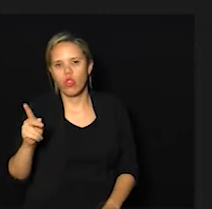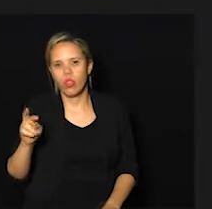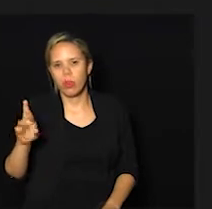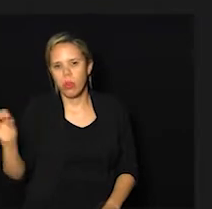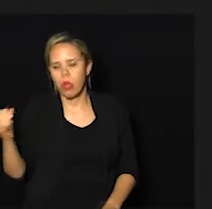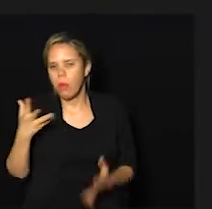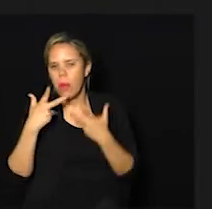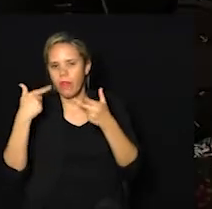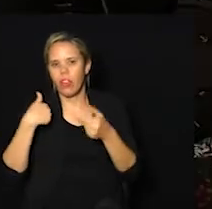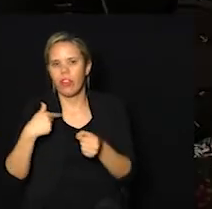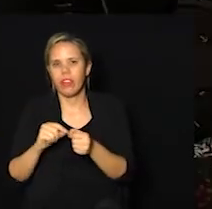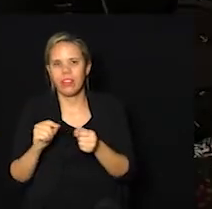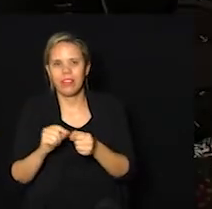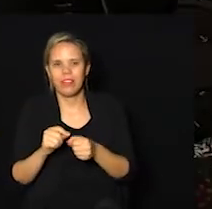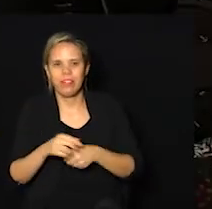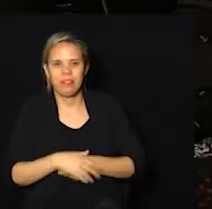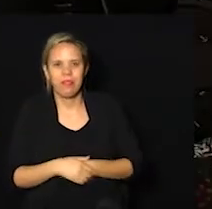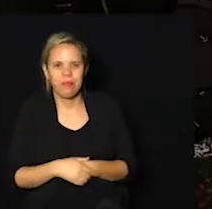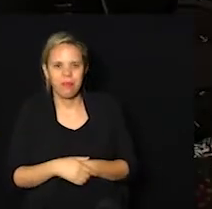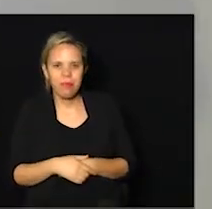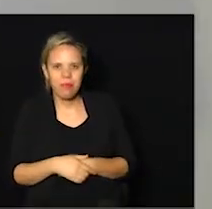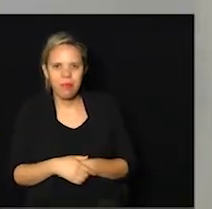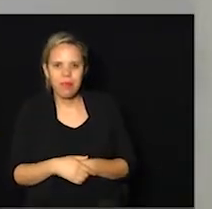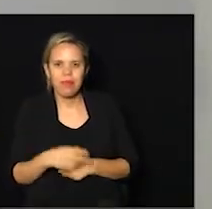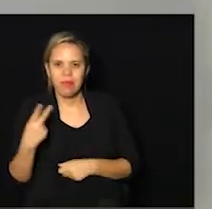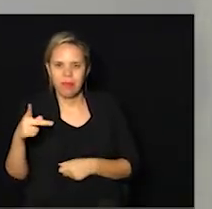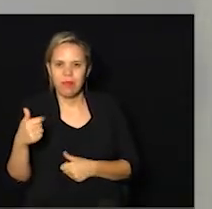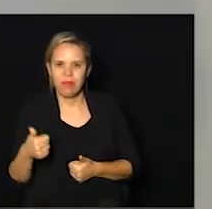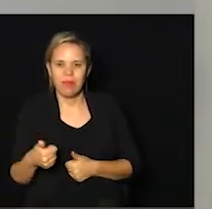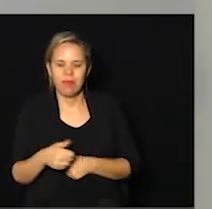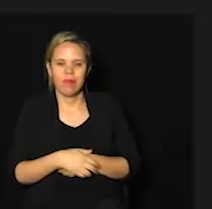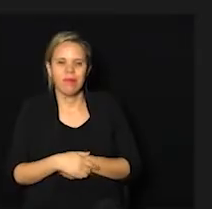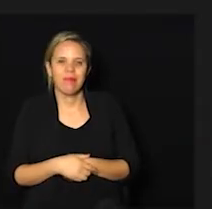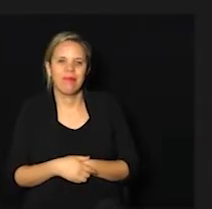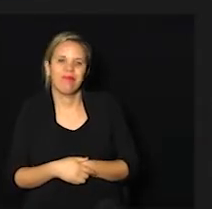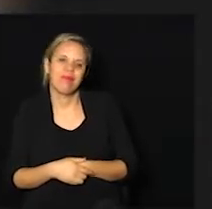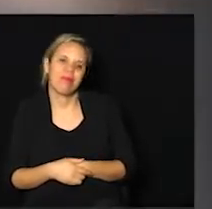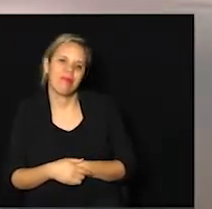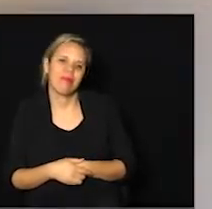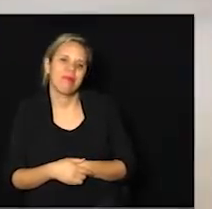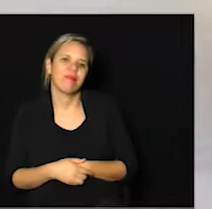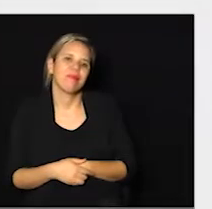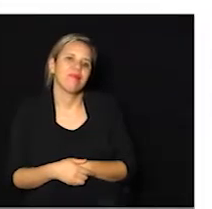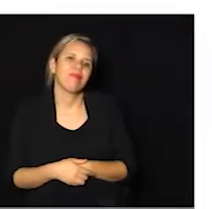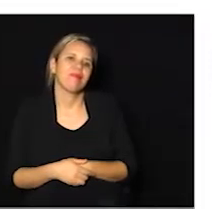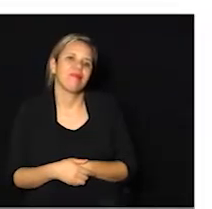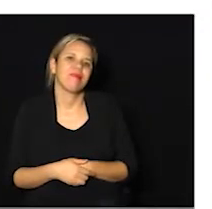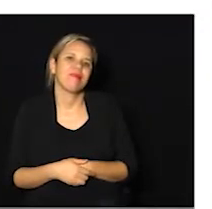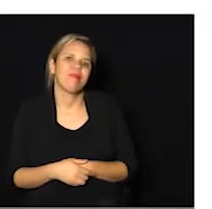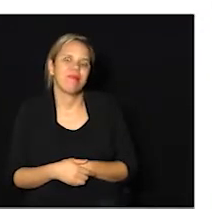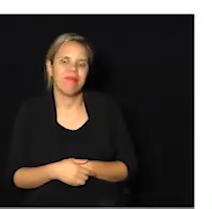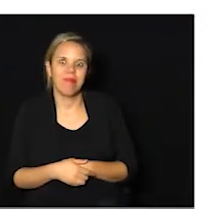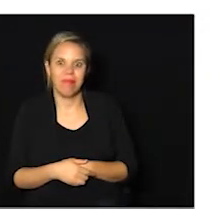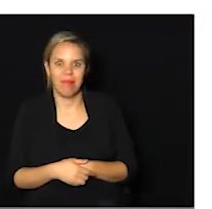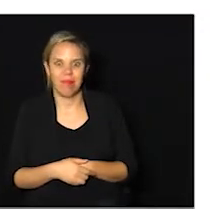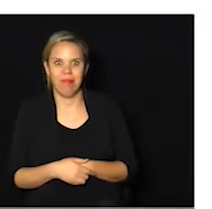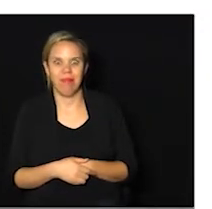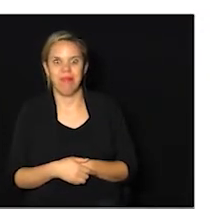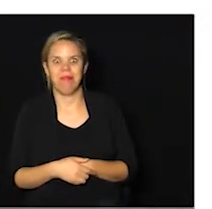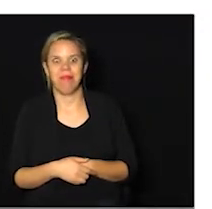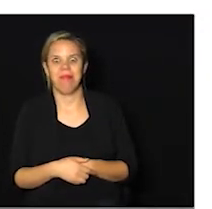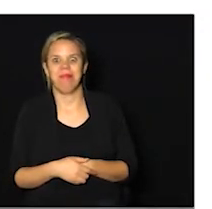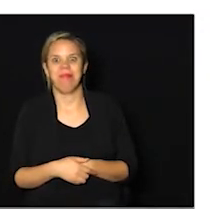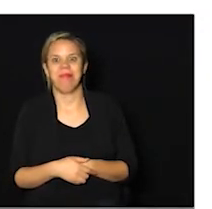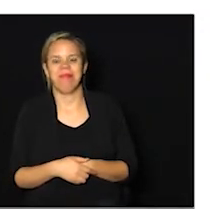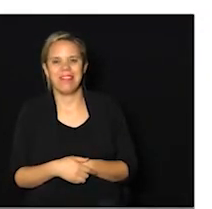fui eu que fiz. Ah, então é seu! É meu! Lá pelo meio também